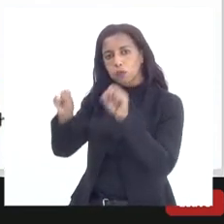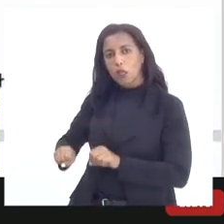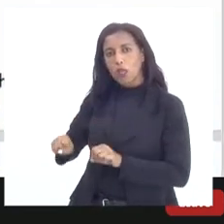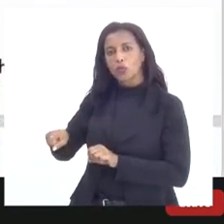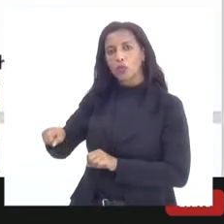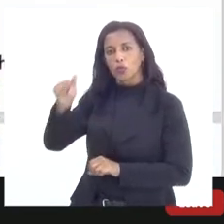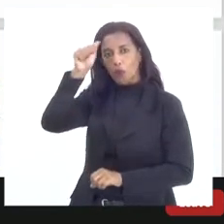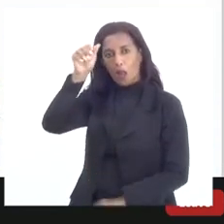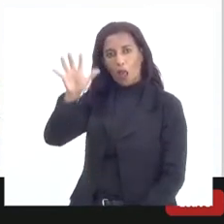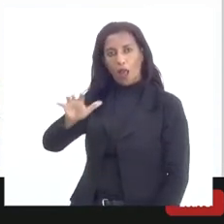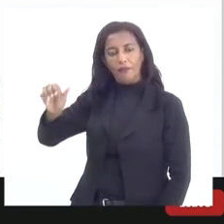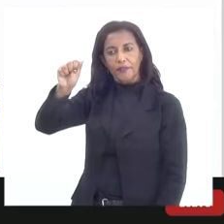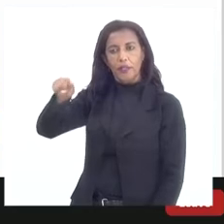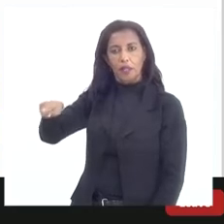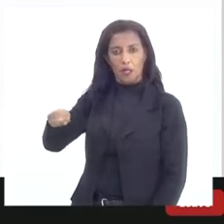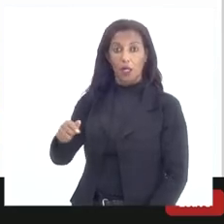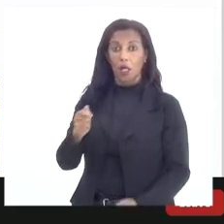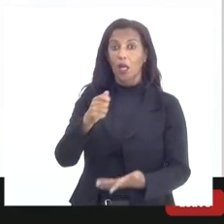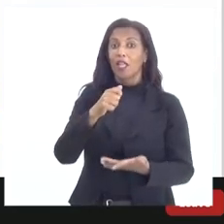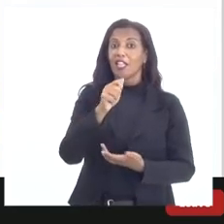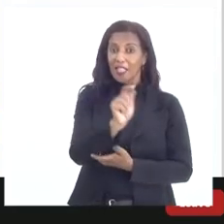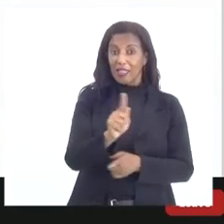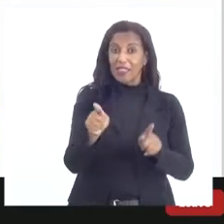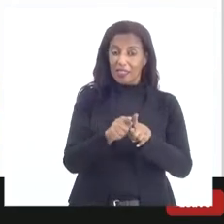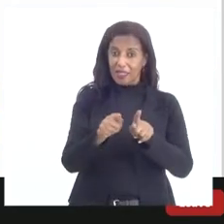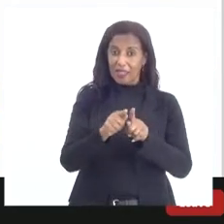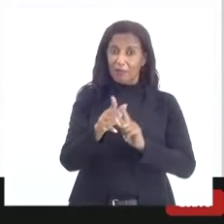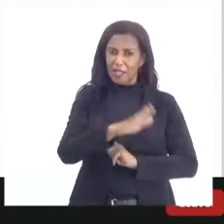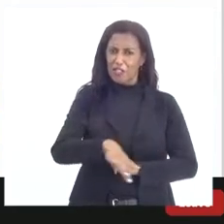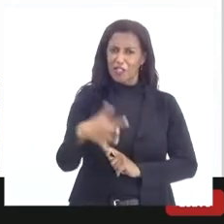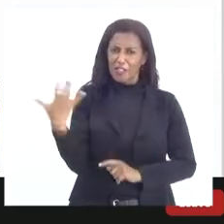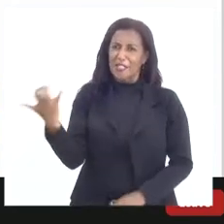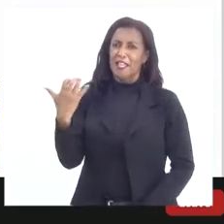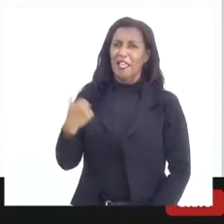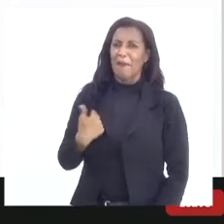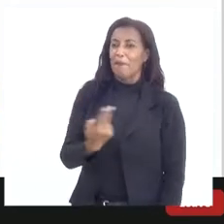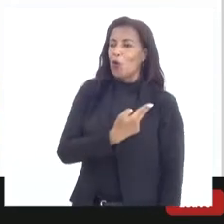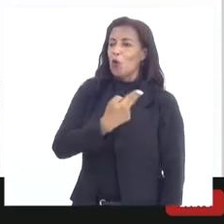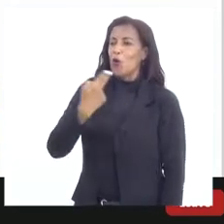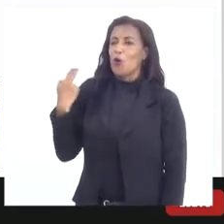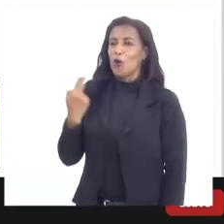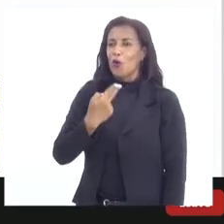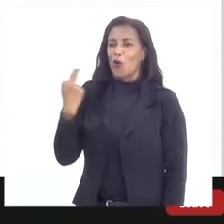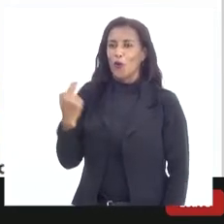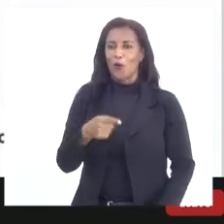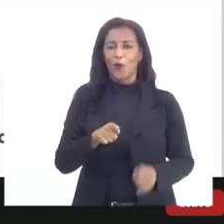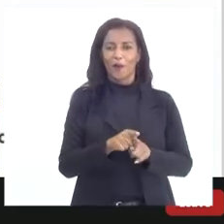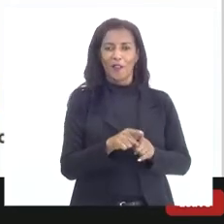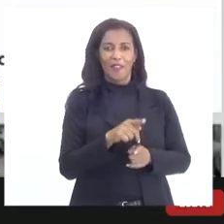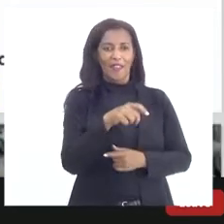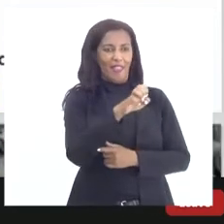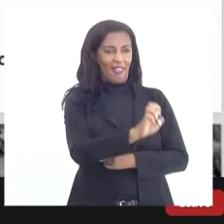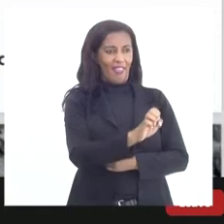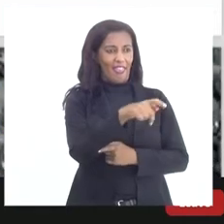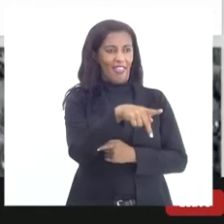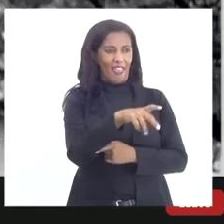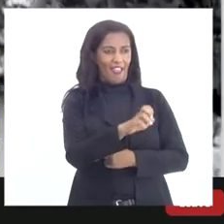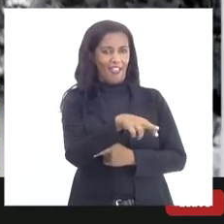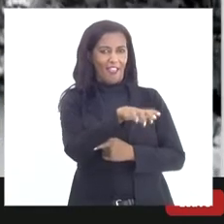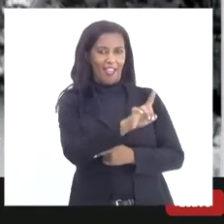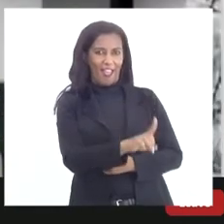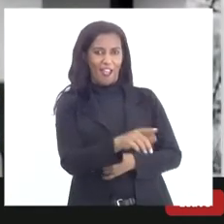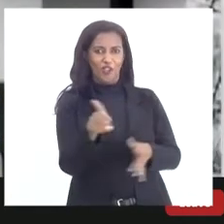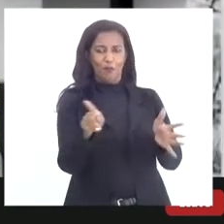as crianças também autorizam esse nome. Elas fazem questão, que é de Lara de Oxóssi, que é de Da Minha Casa.